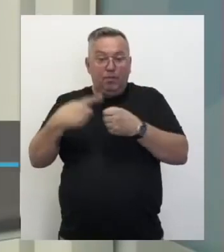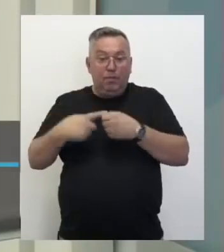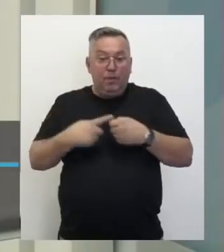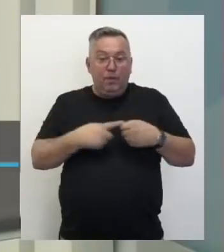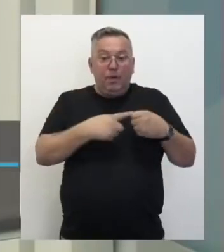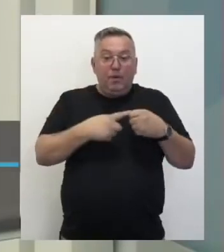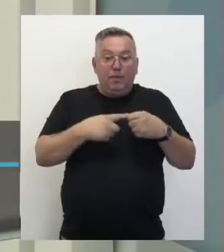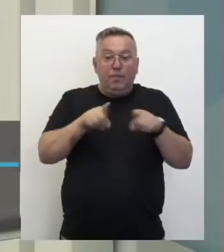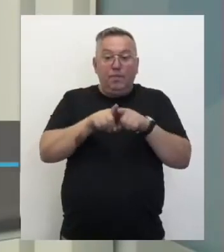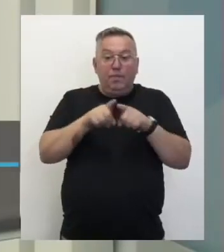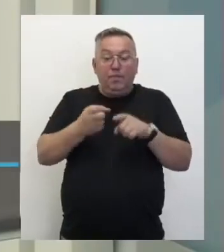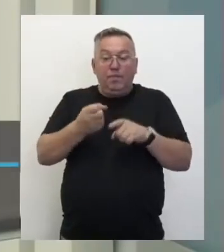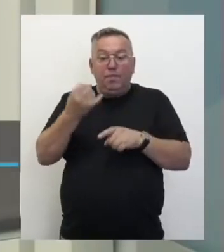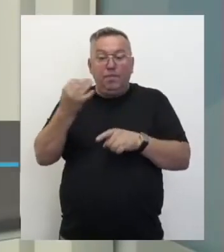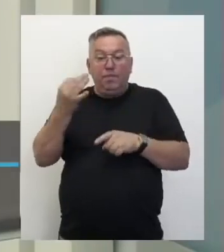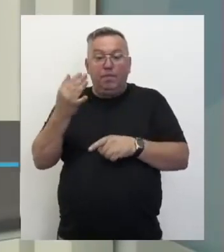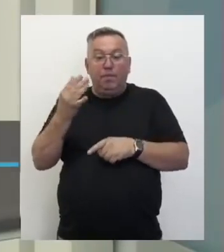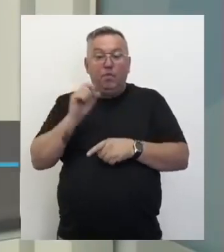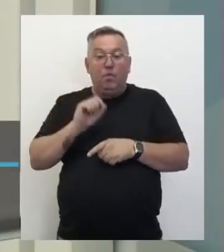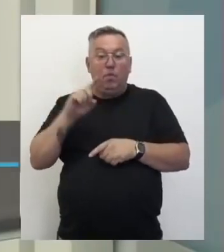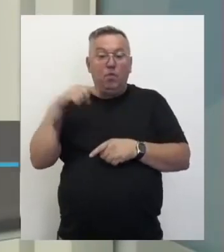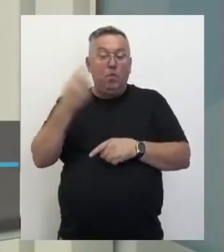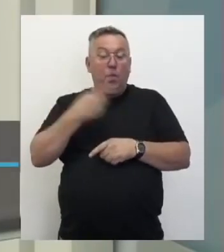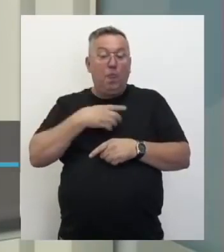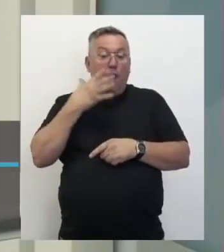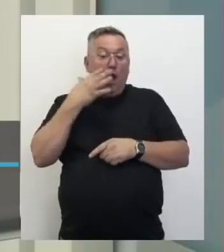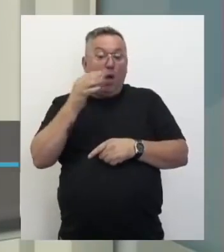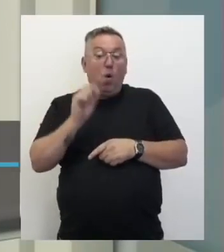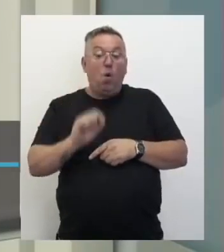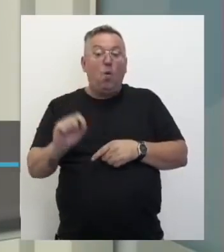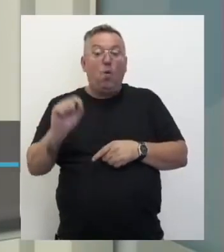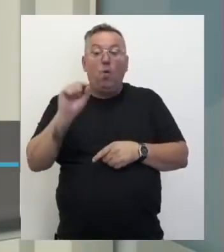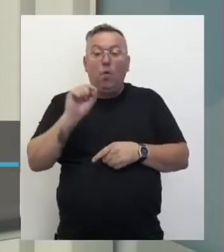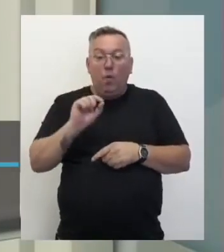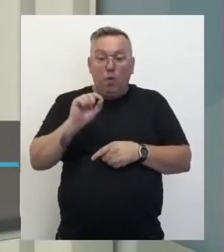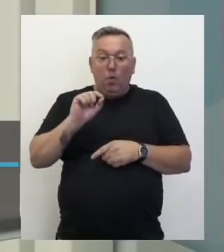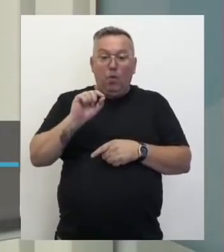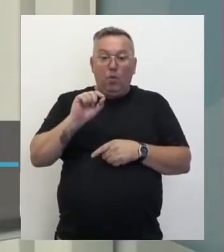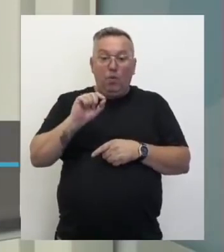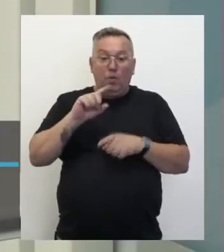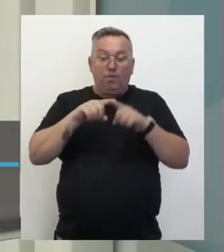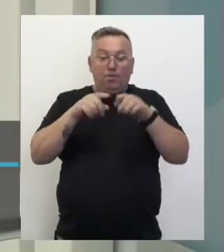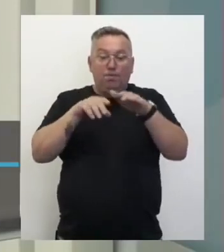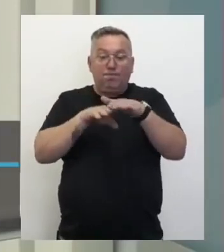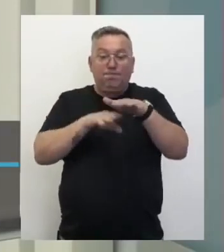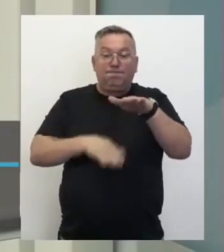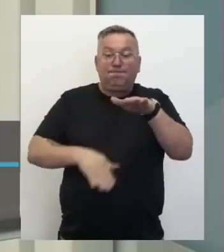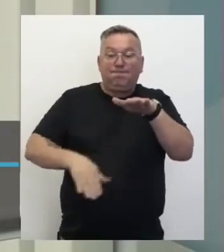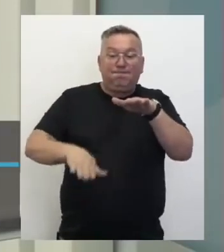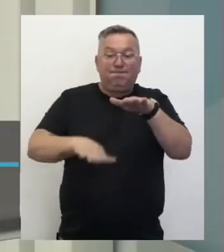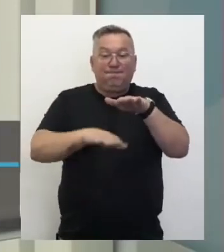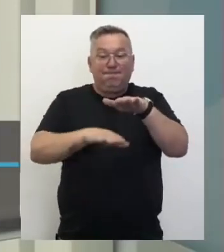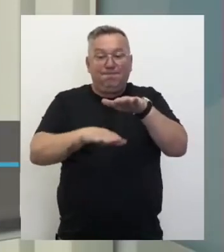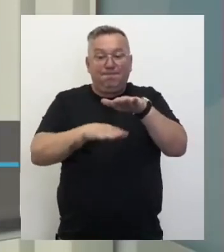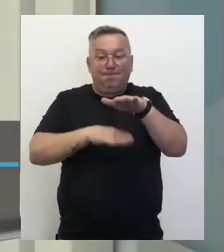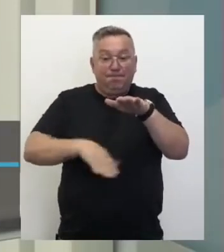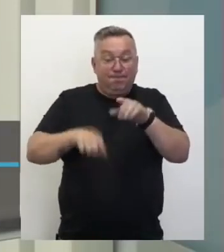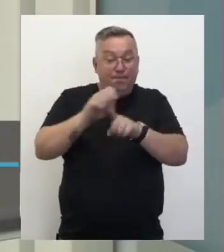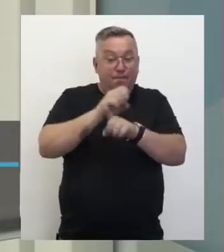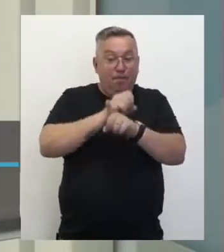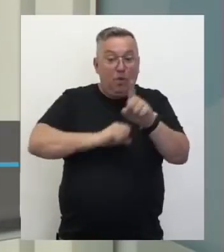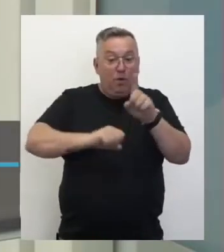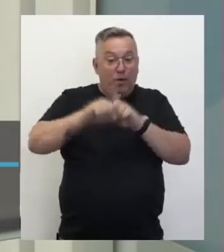cidades? E muitas vezes o que nos chama a atenção é a questão da desigualdade, a desigualdade